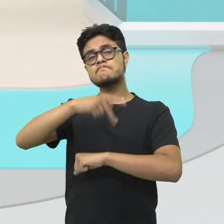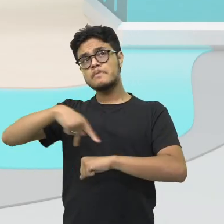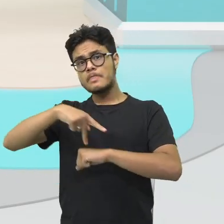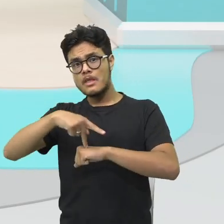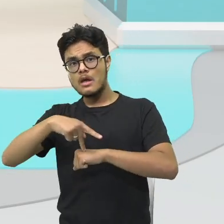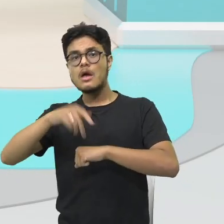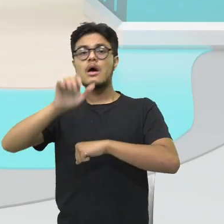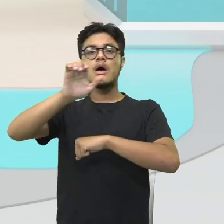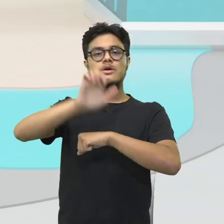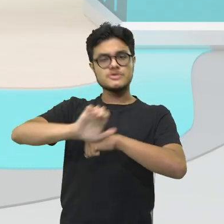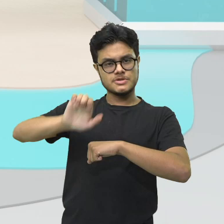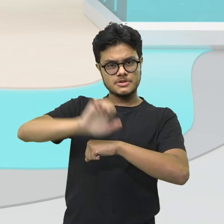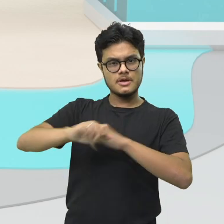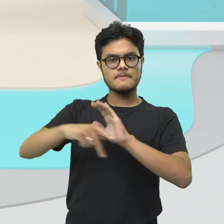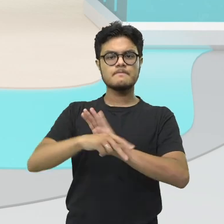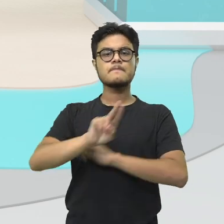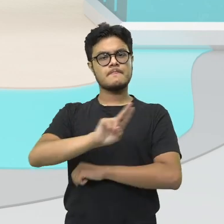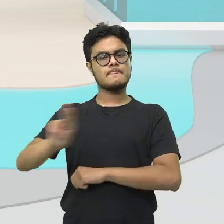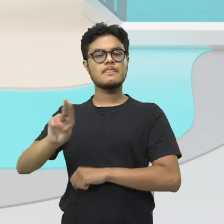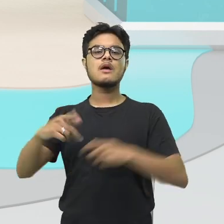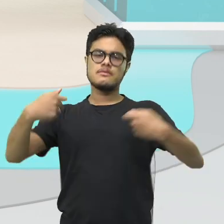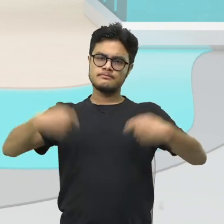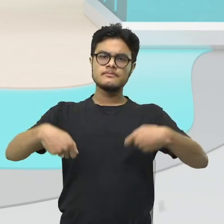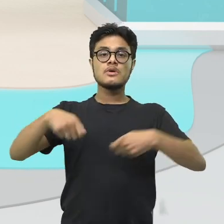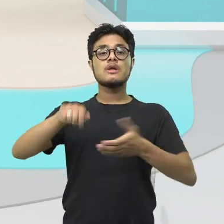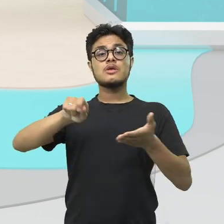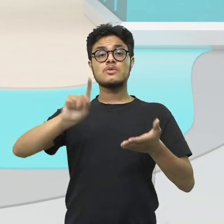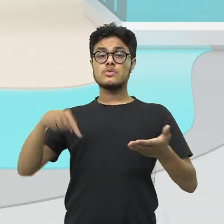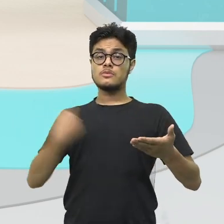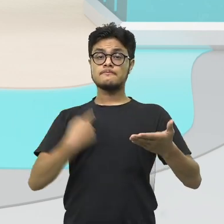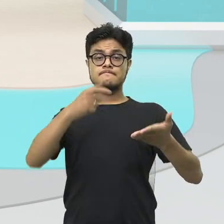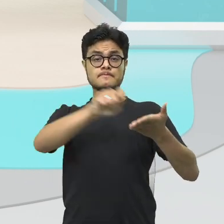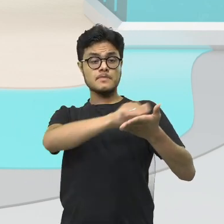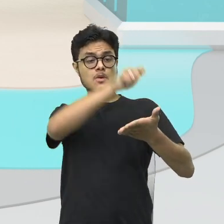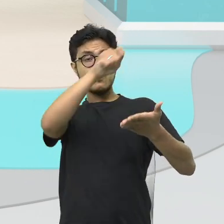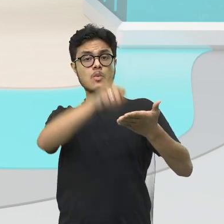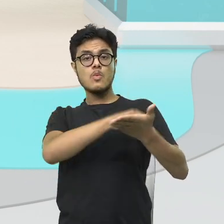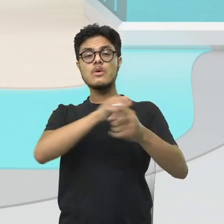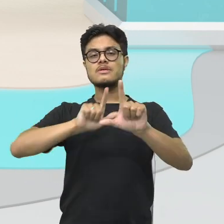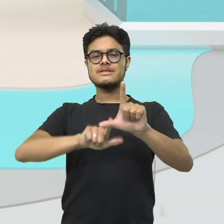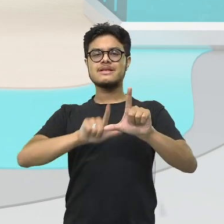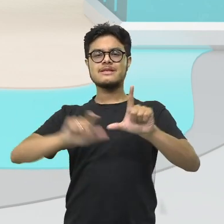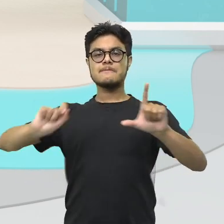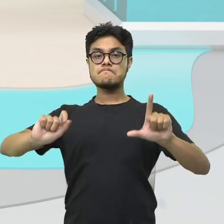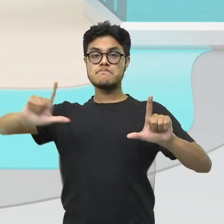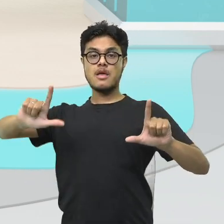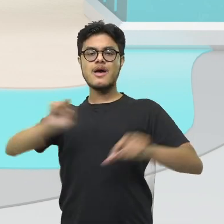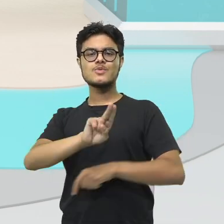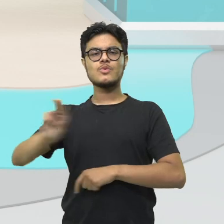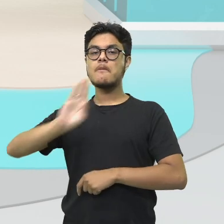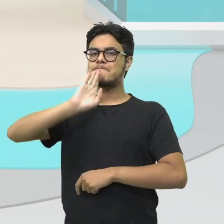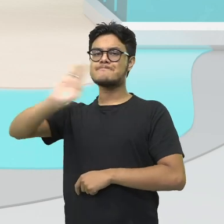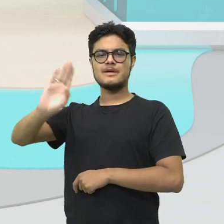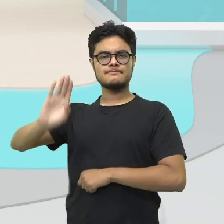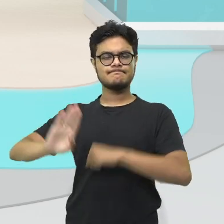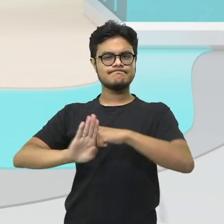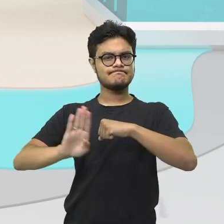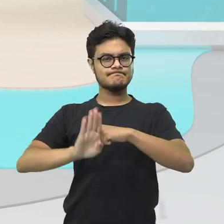estados. Por isso que nós grafamos, nós escrevemos esses nomes com letra maiúscula, né, porque